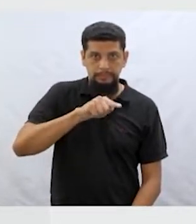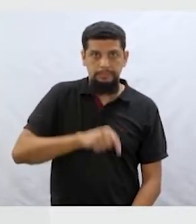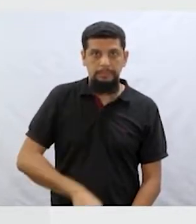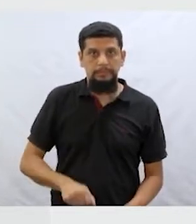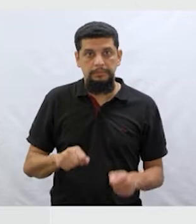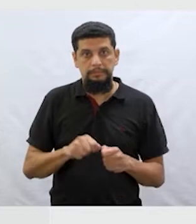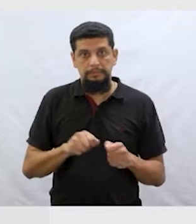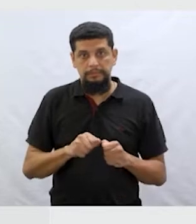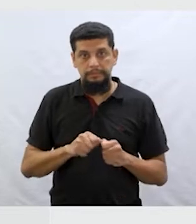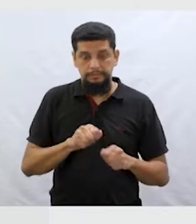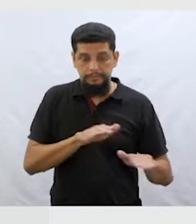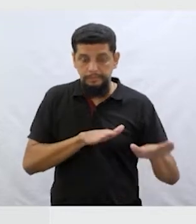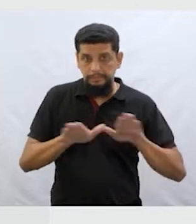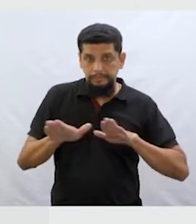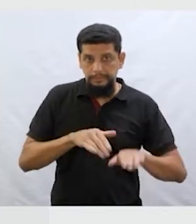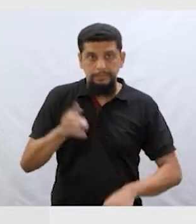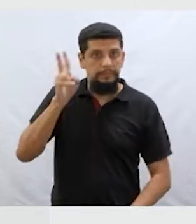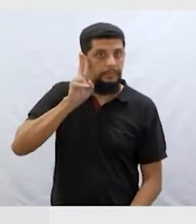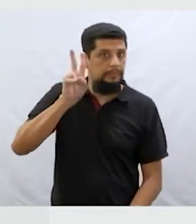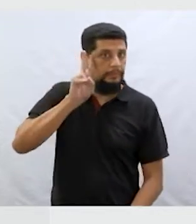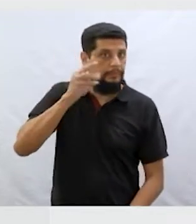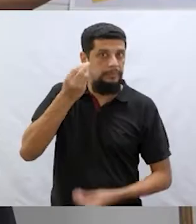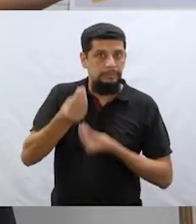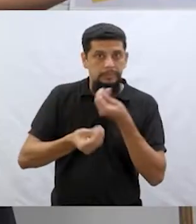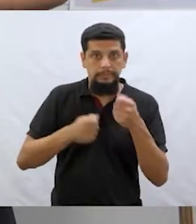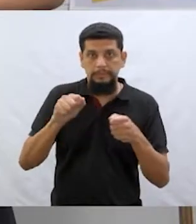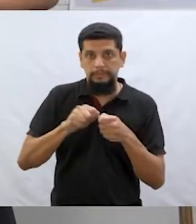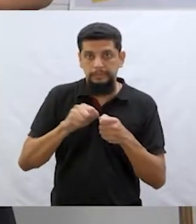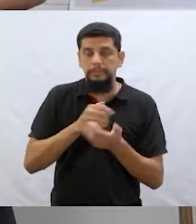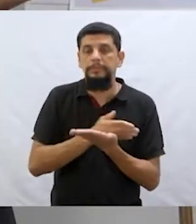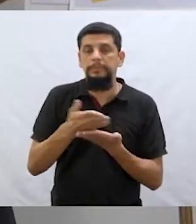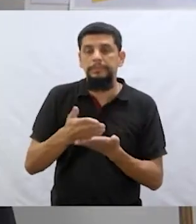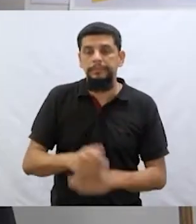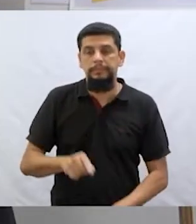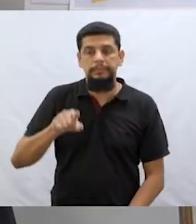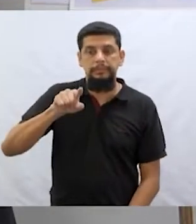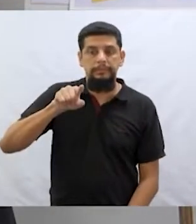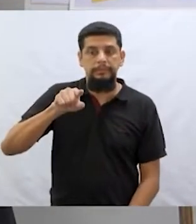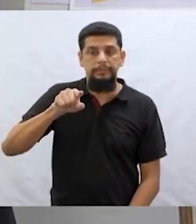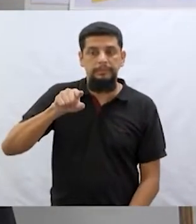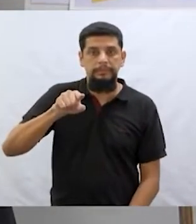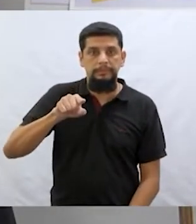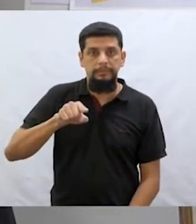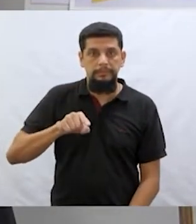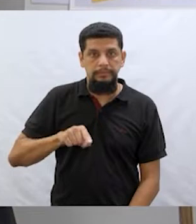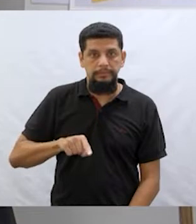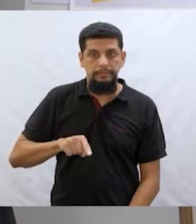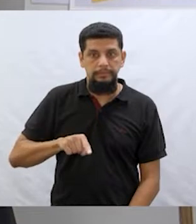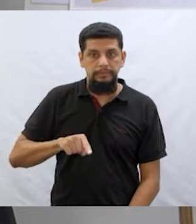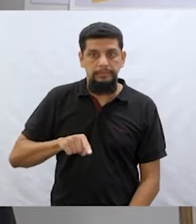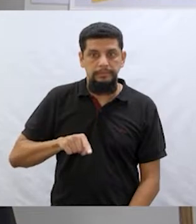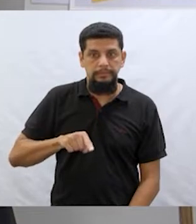novo. Vamos fazer isso no ar para lembrarmos bem certinho como começa. Começa lá em cima e